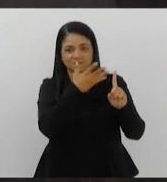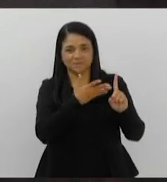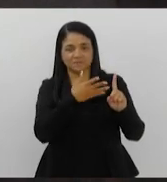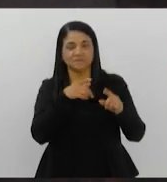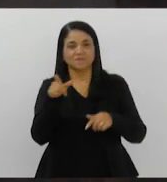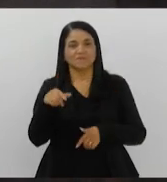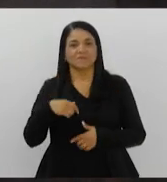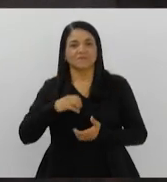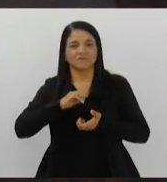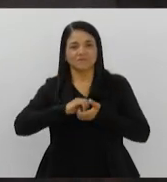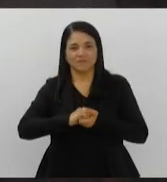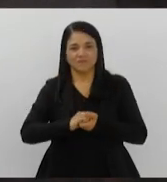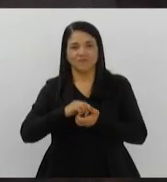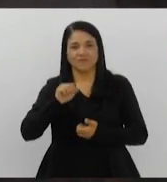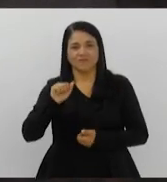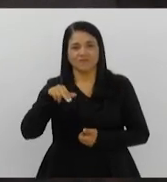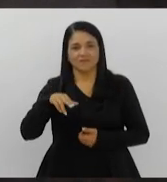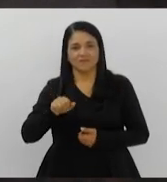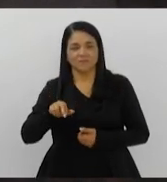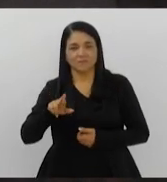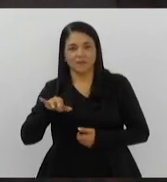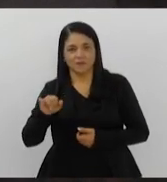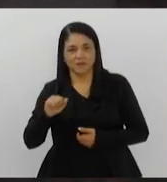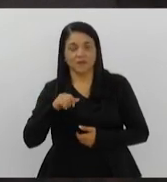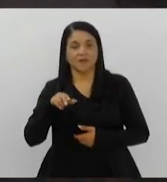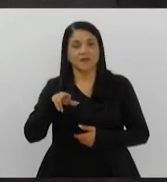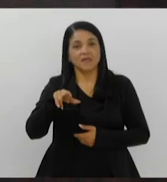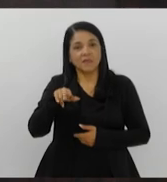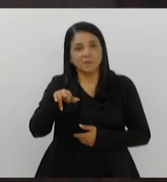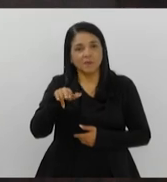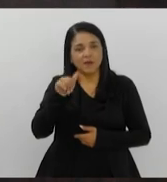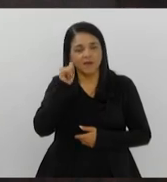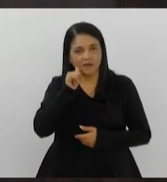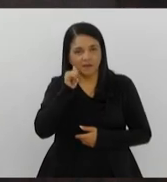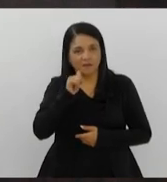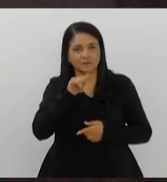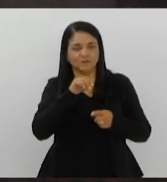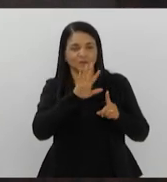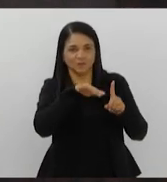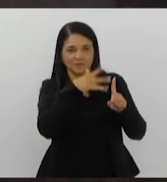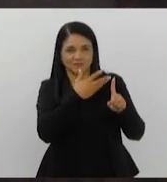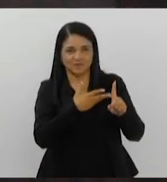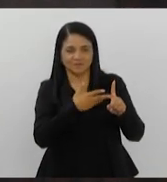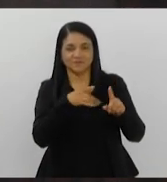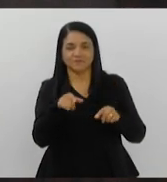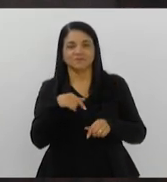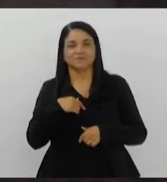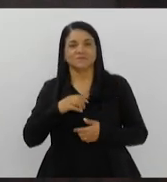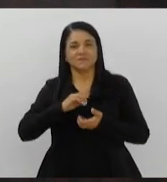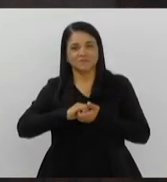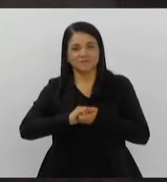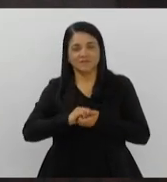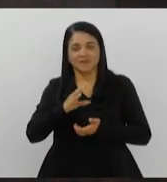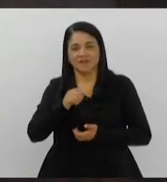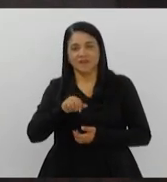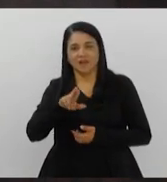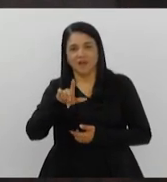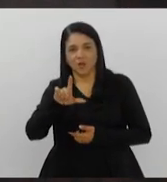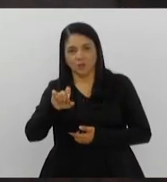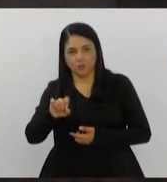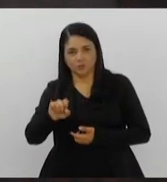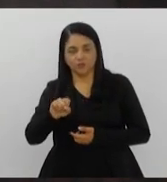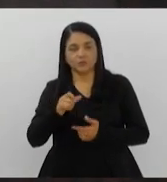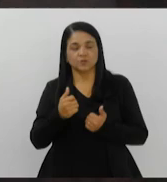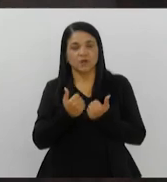saudar Ana Maria destre irmã do homenageado saudar Carlos Henrique Dias